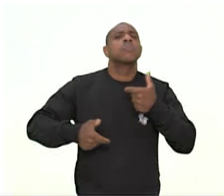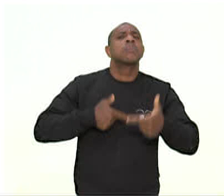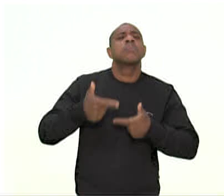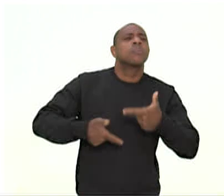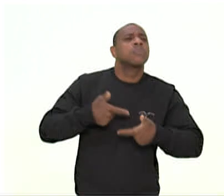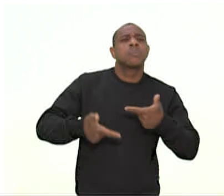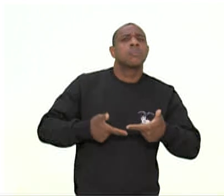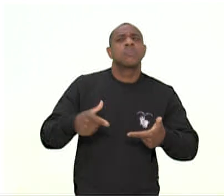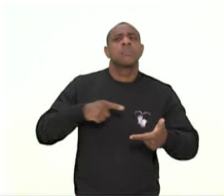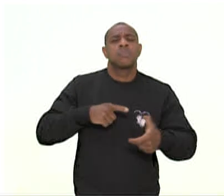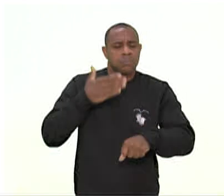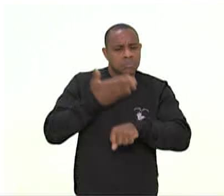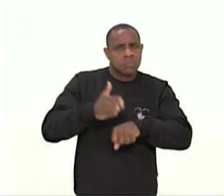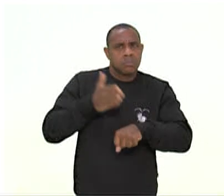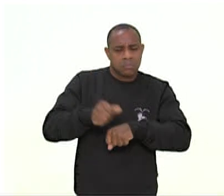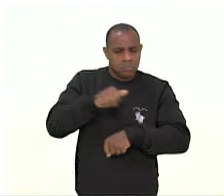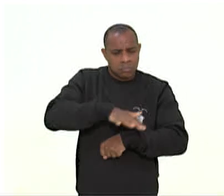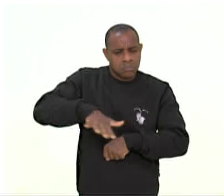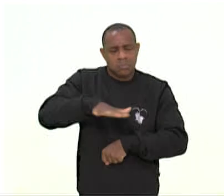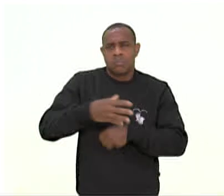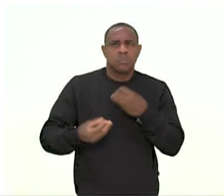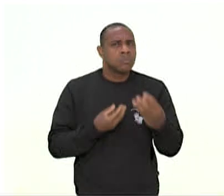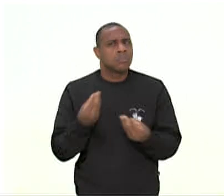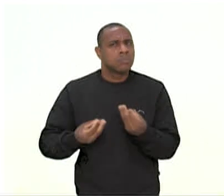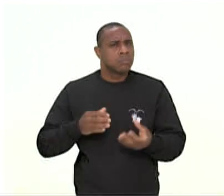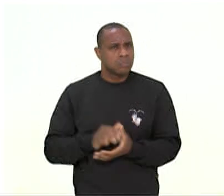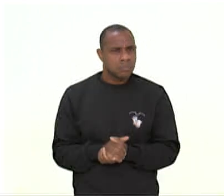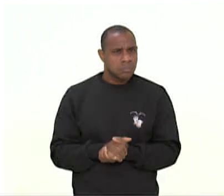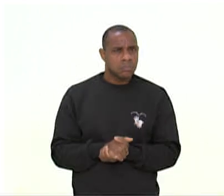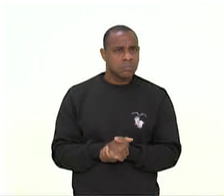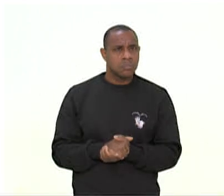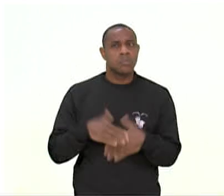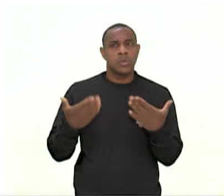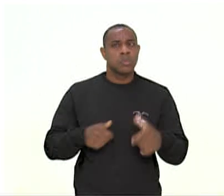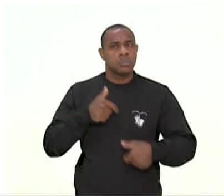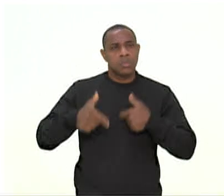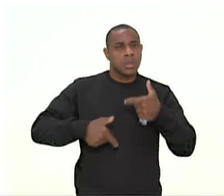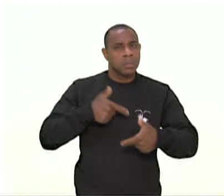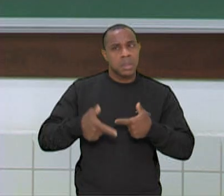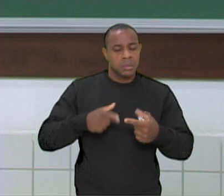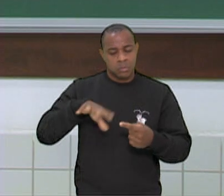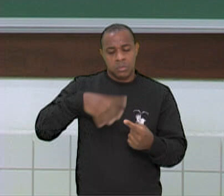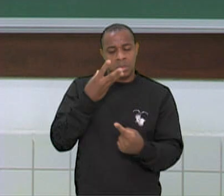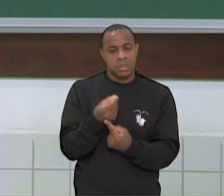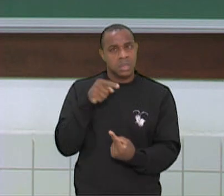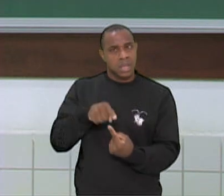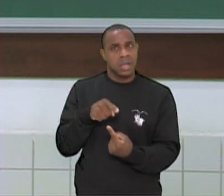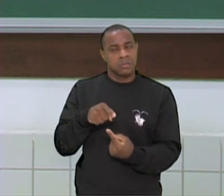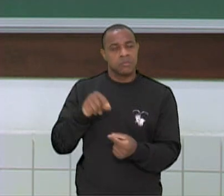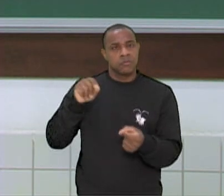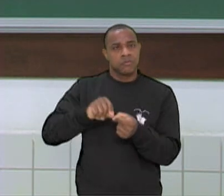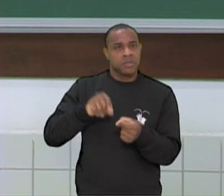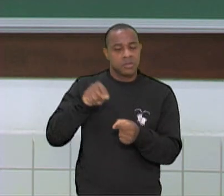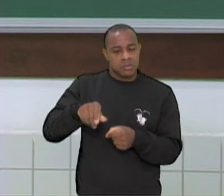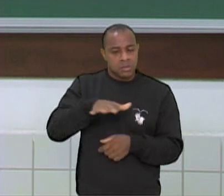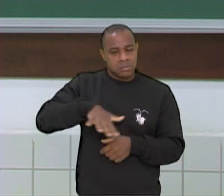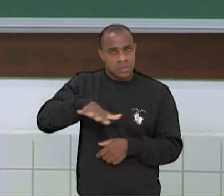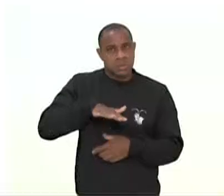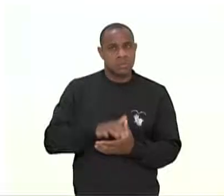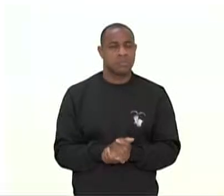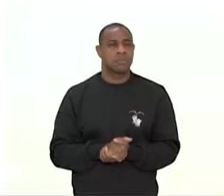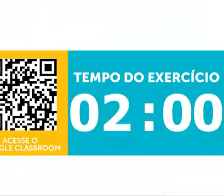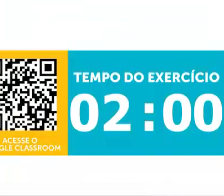exercido pela arte nesse período? Preste atenção na pergunta. Qual é o papel da arte exercido neste período?